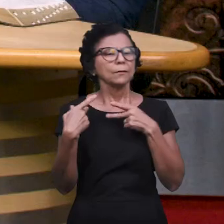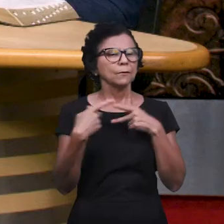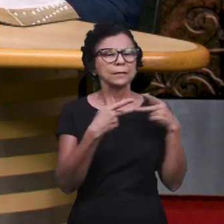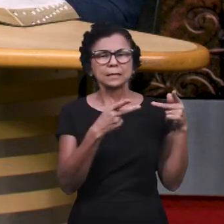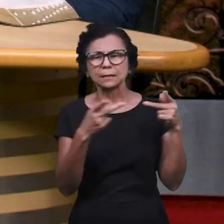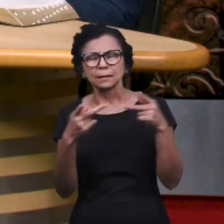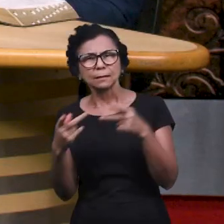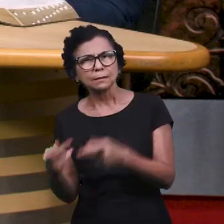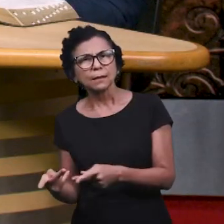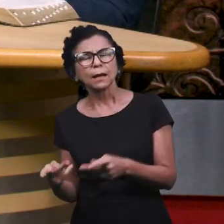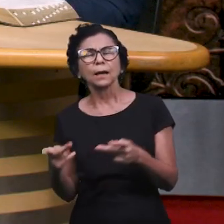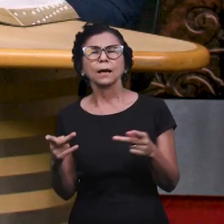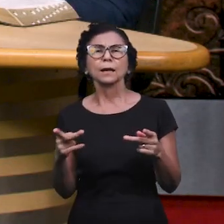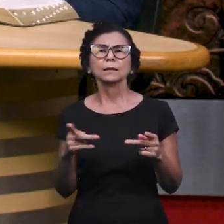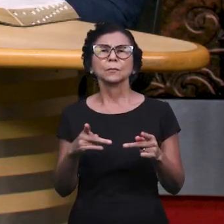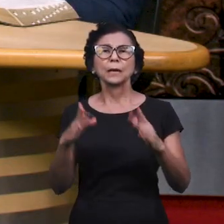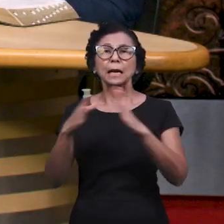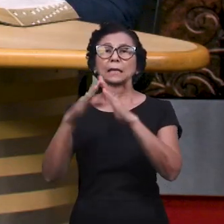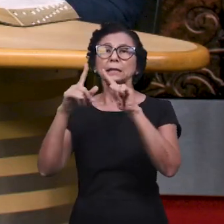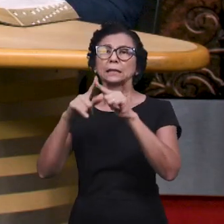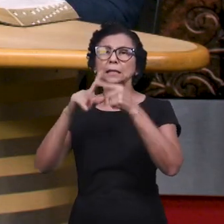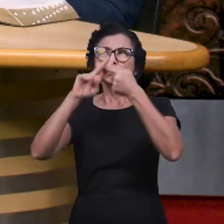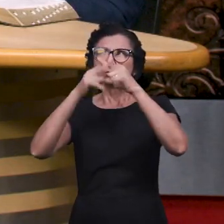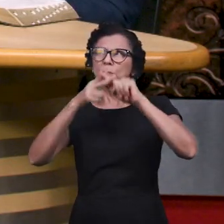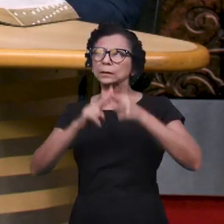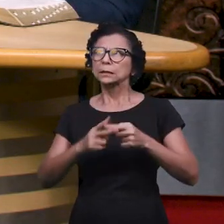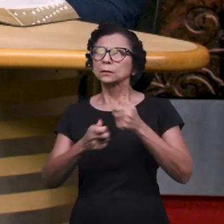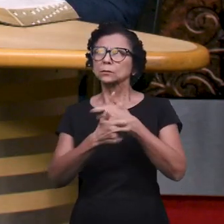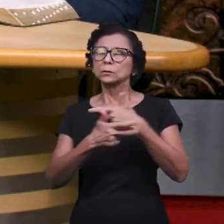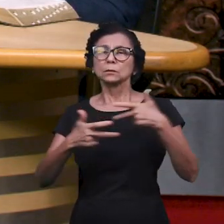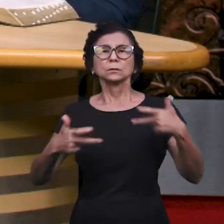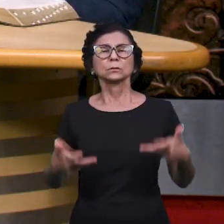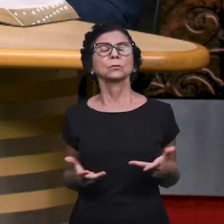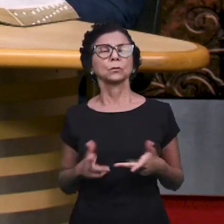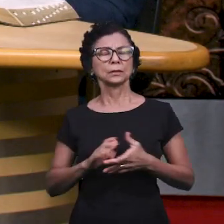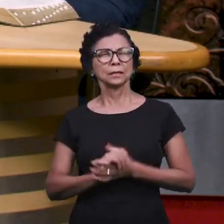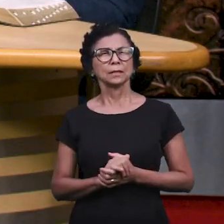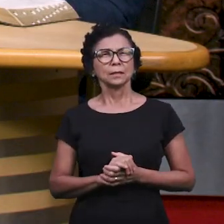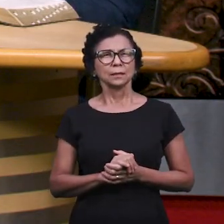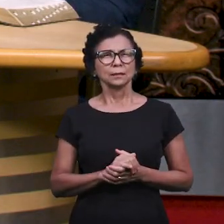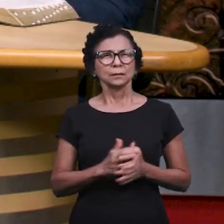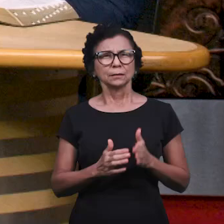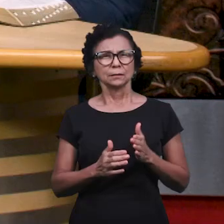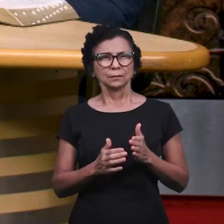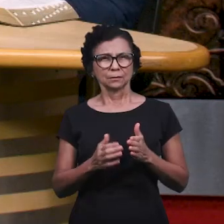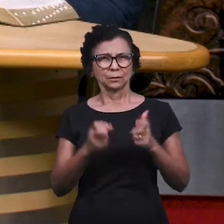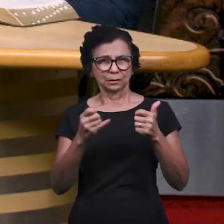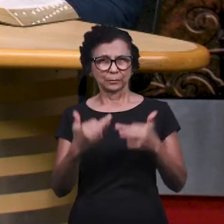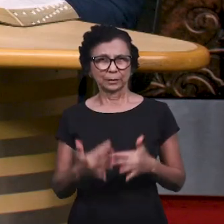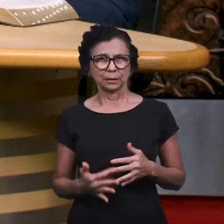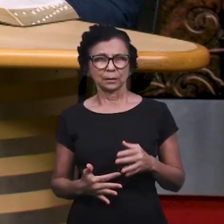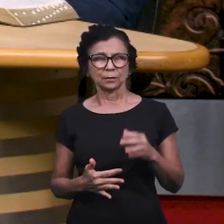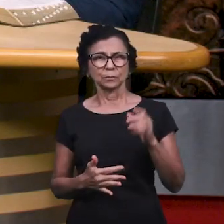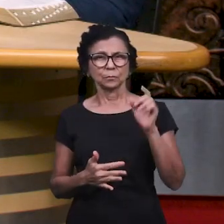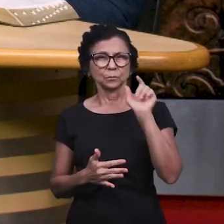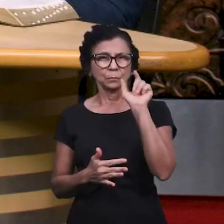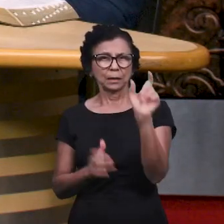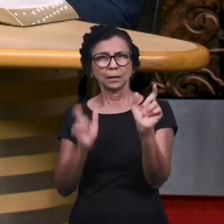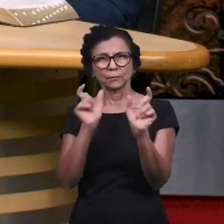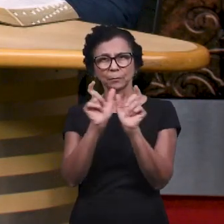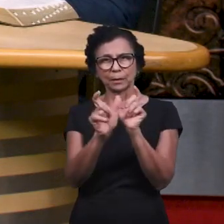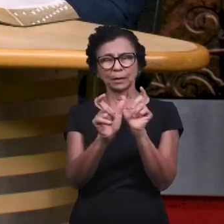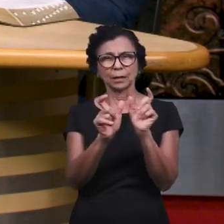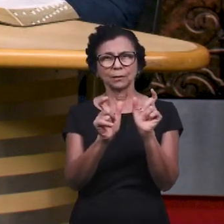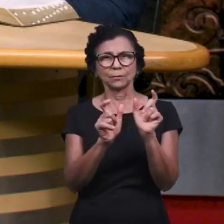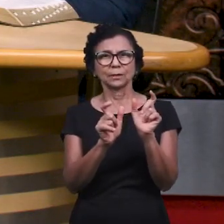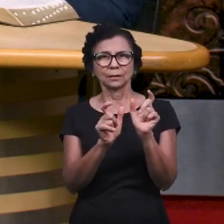né, o cuidado do templo, tudo isso. Então, apesar das palavras no grego serem bem próximas e uma vir da outra,